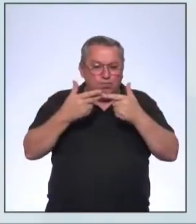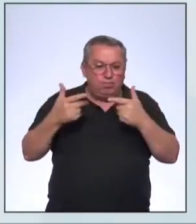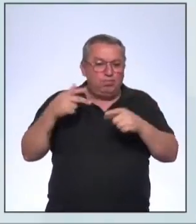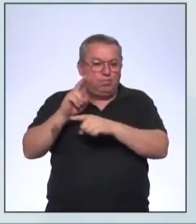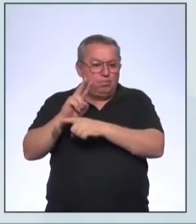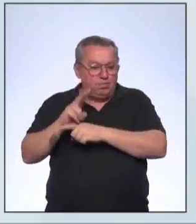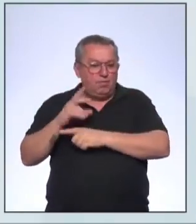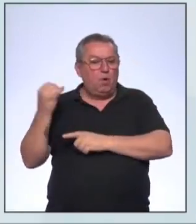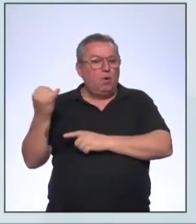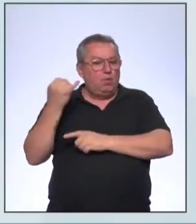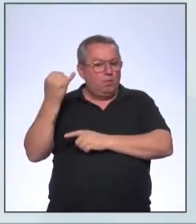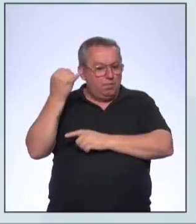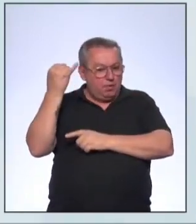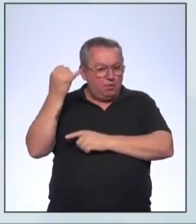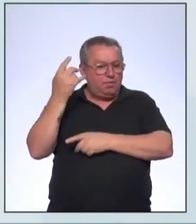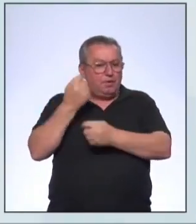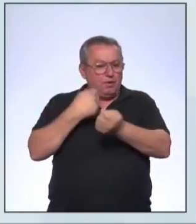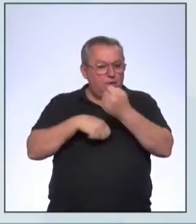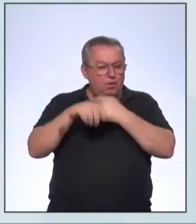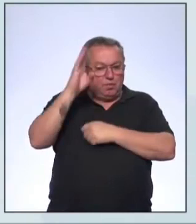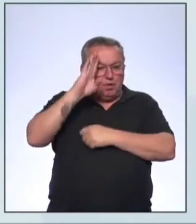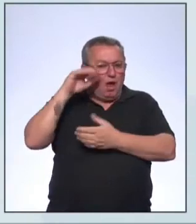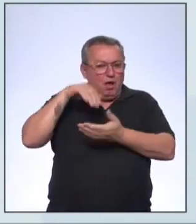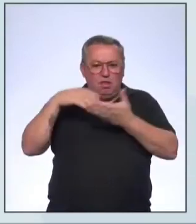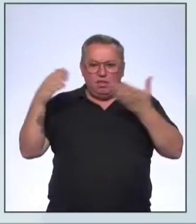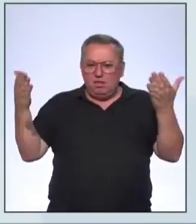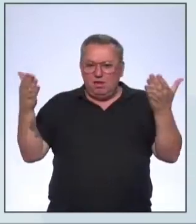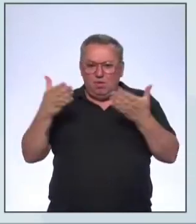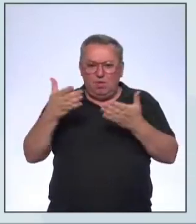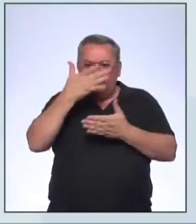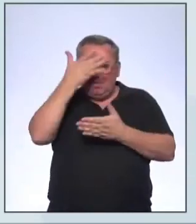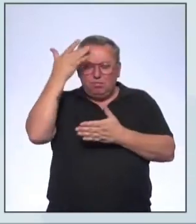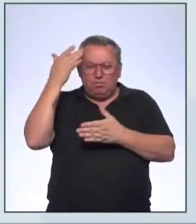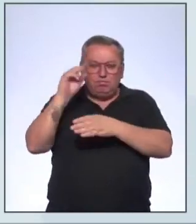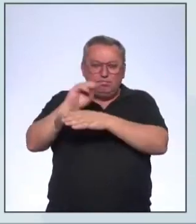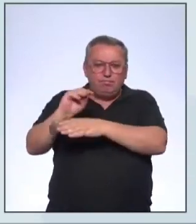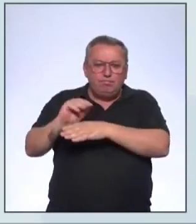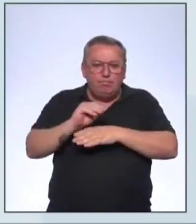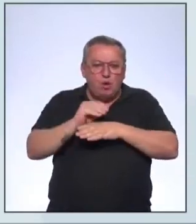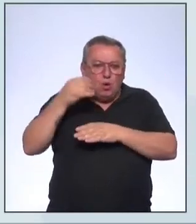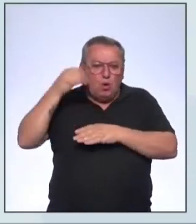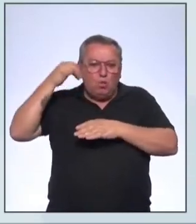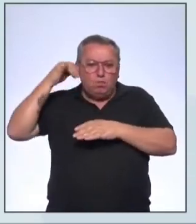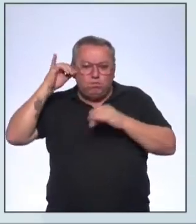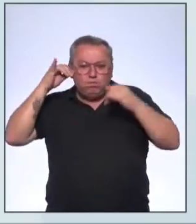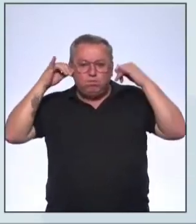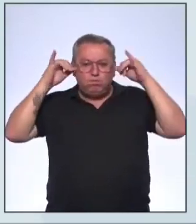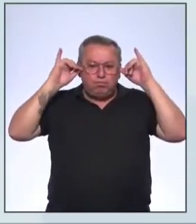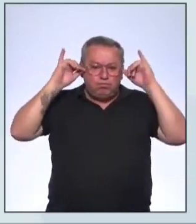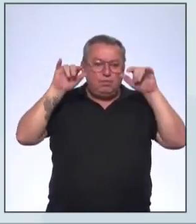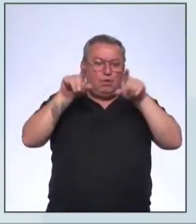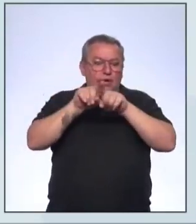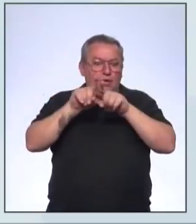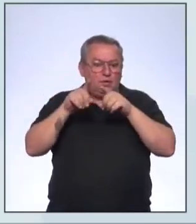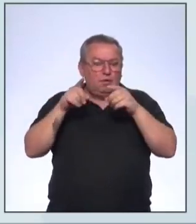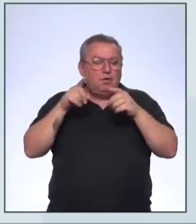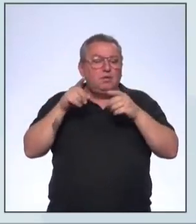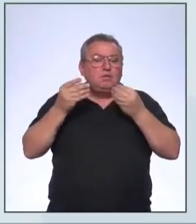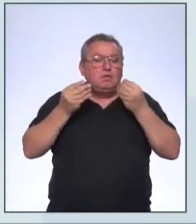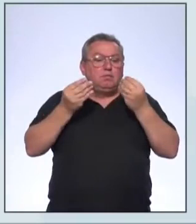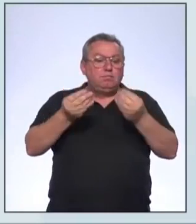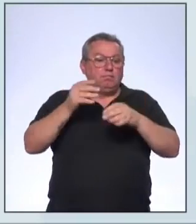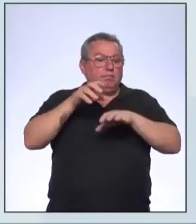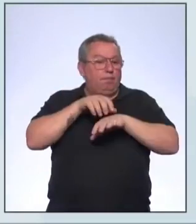muito importante aí para a economia brasileira, até hoje, né, na nossa economia ela é importante, mas principalmente aí para levar, né, como meio